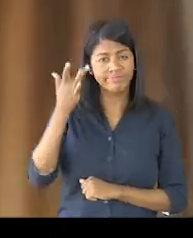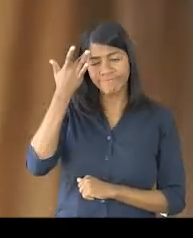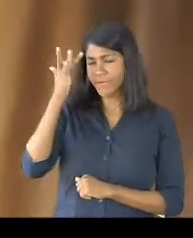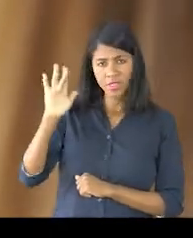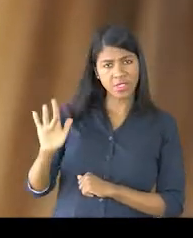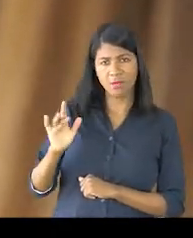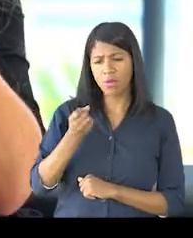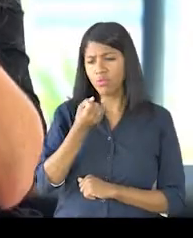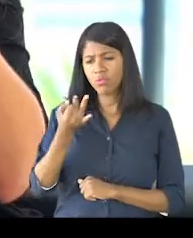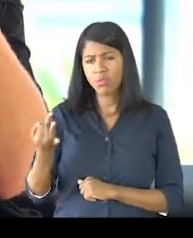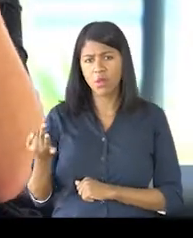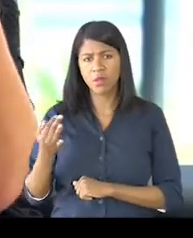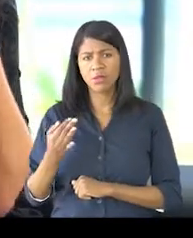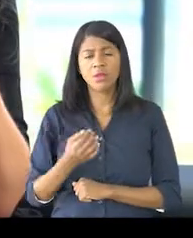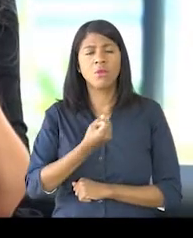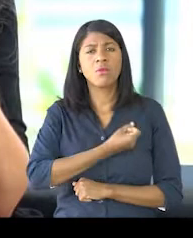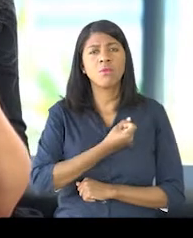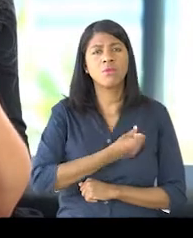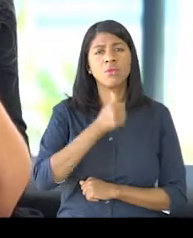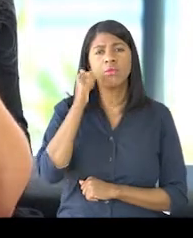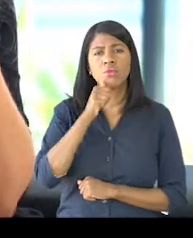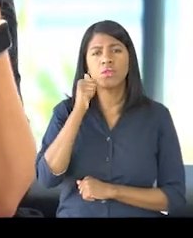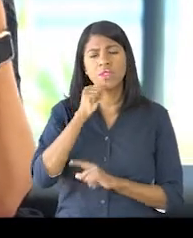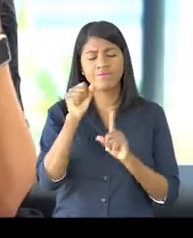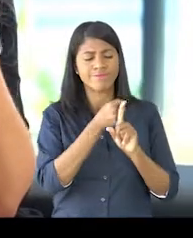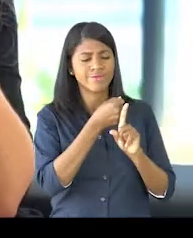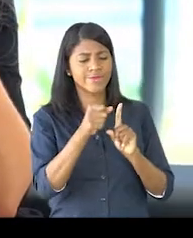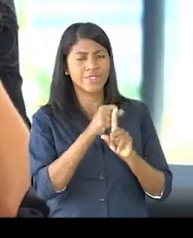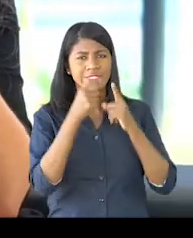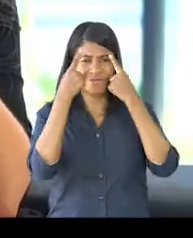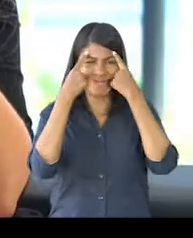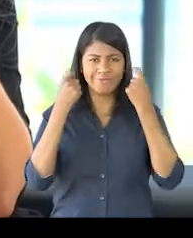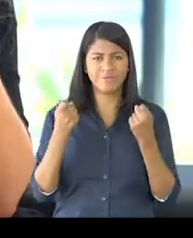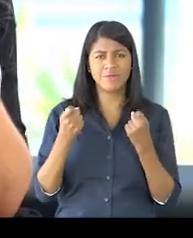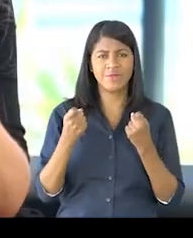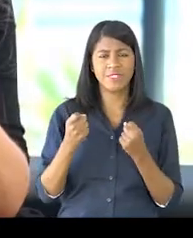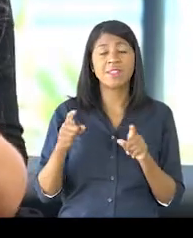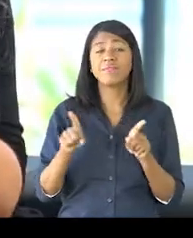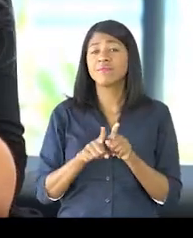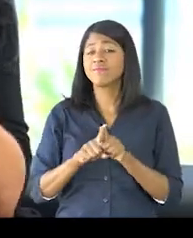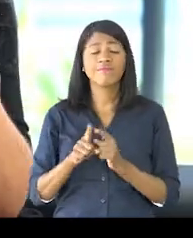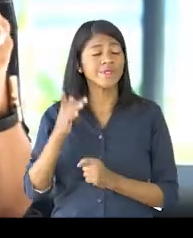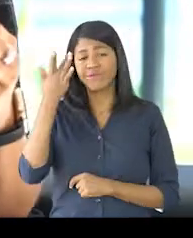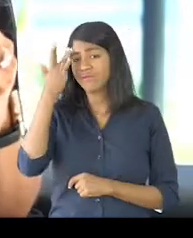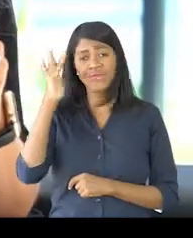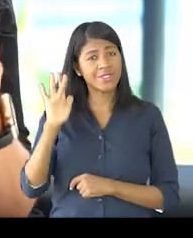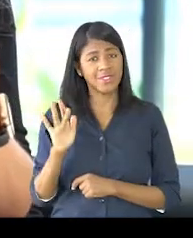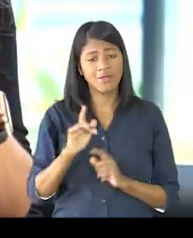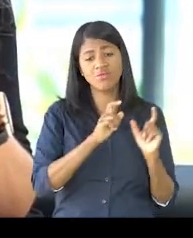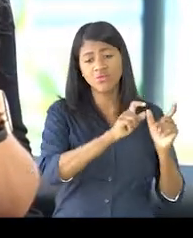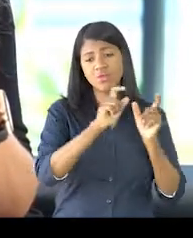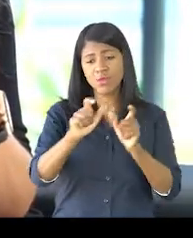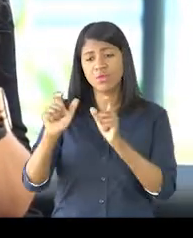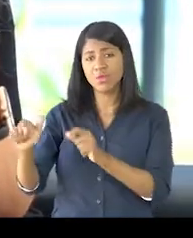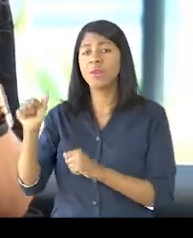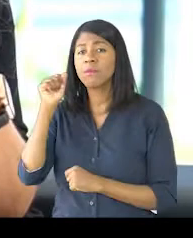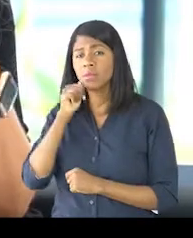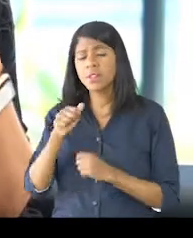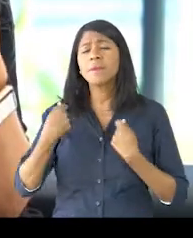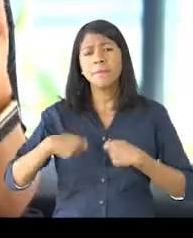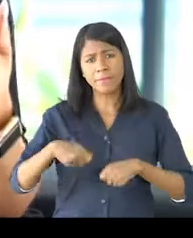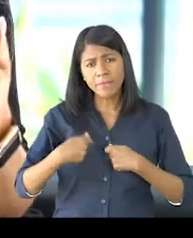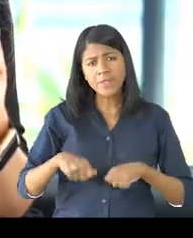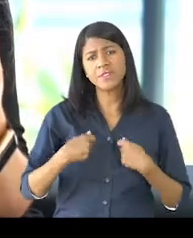Observatório da Mulher, onde se concentra, né, esse projeto é um projeto grande, um grande legado que o prefeito Rogério vai,